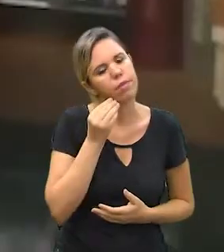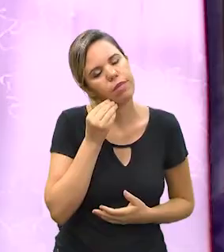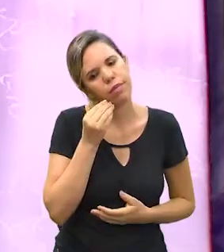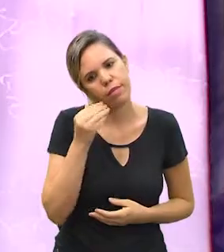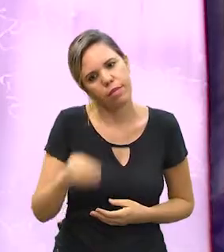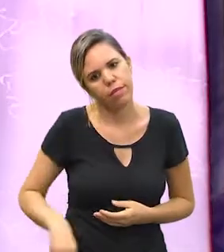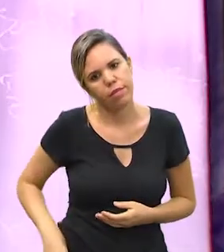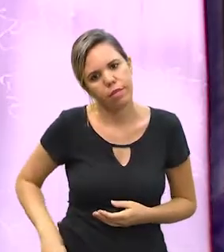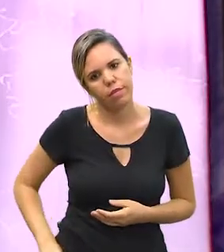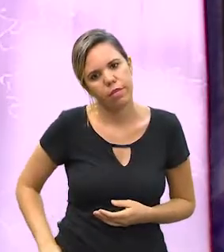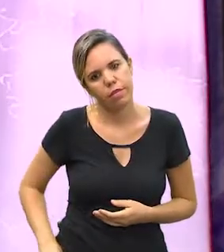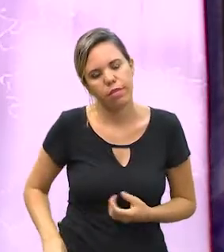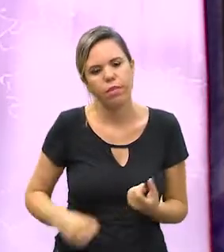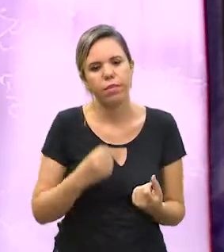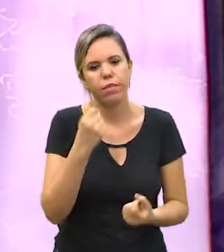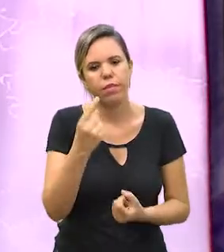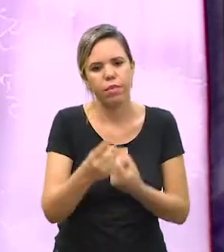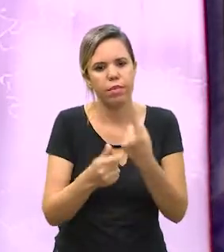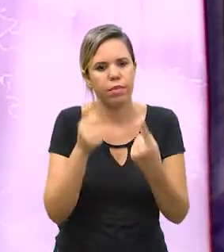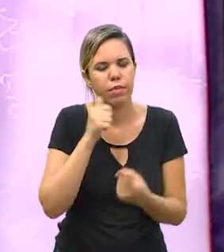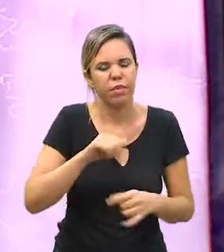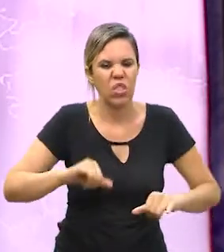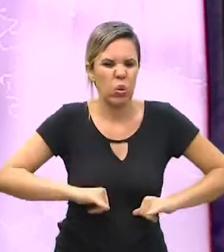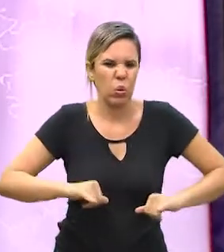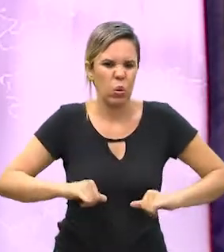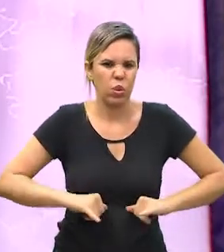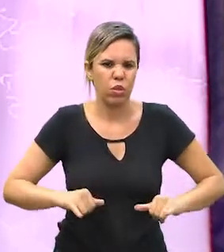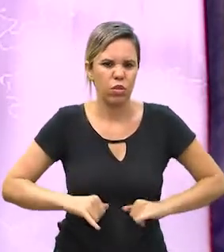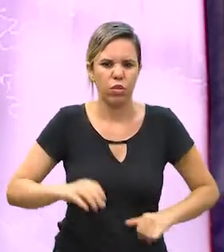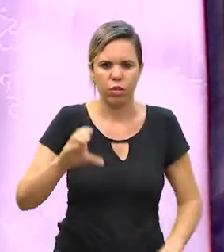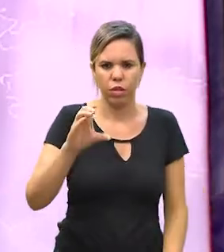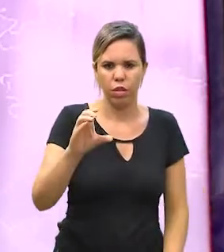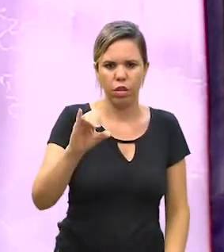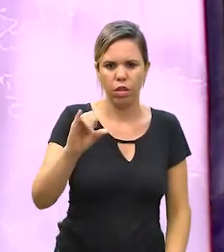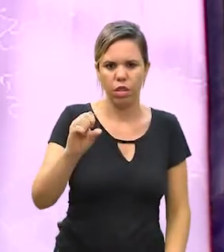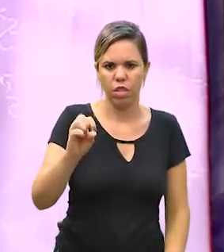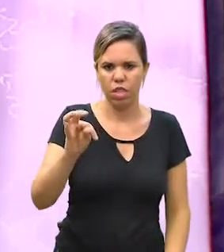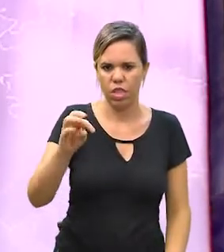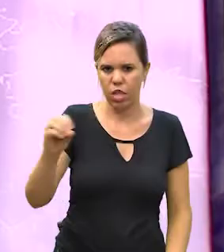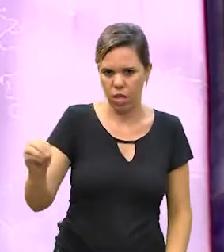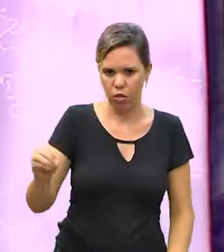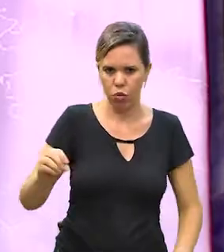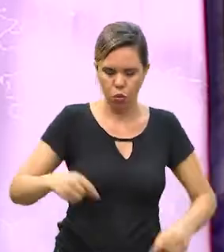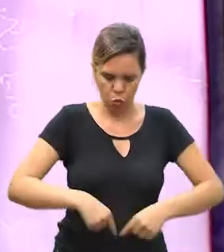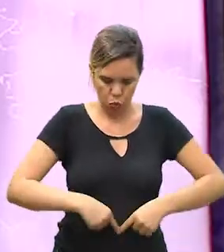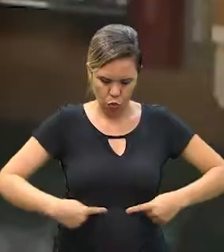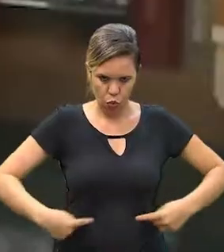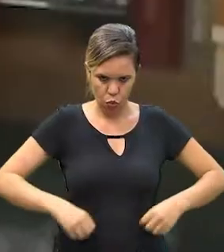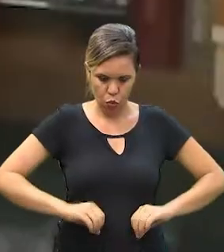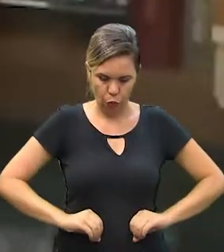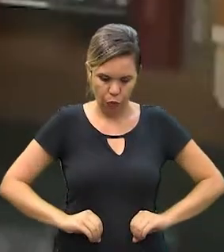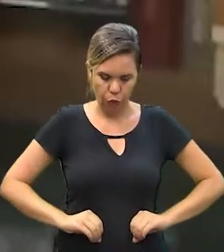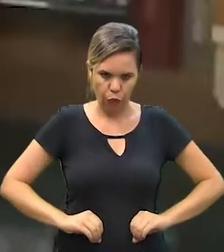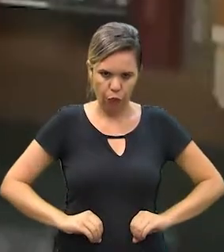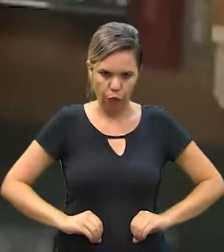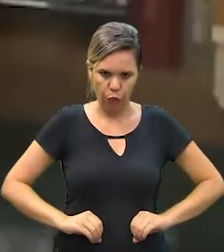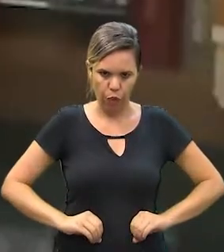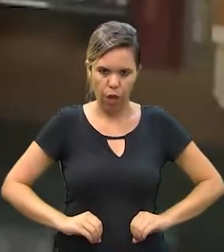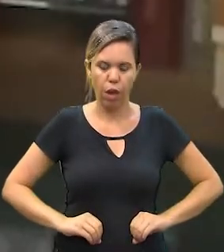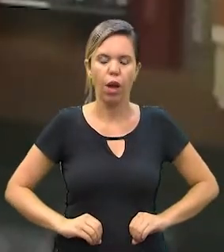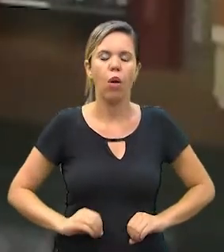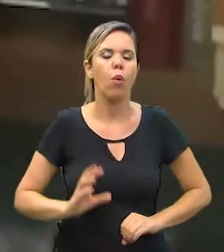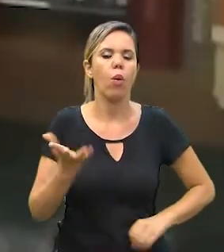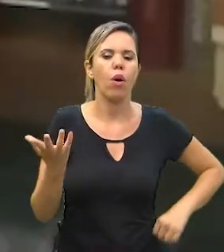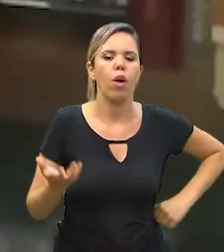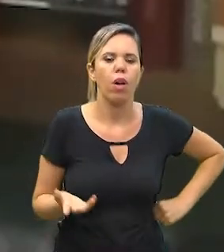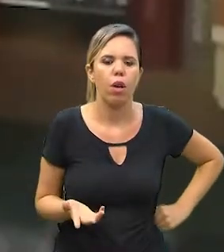oportunidade. Doutor, algumas mulheres sofrem com cisto no ovário. O que acontece com elas nesse caso, hein? Veja, cisto no ovário